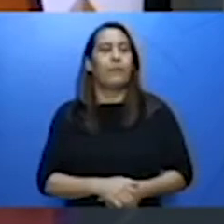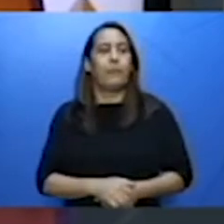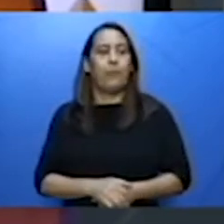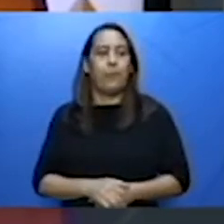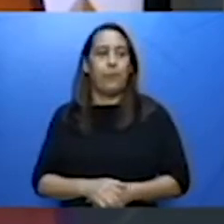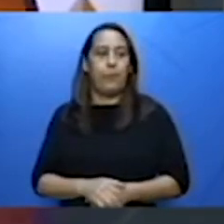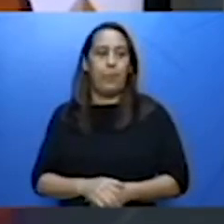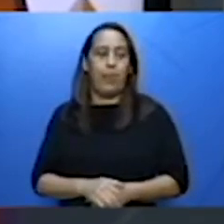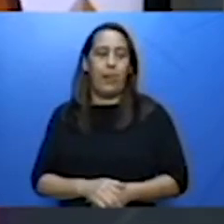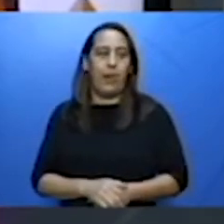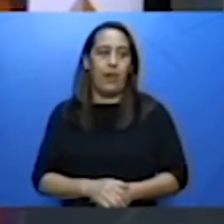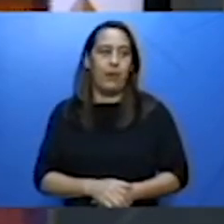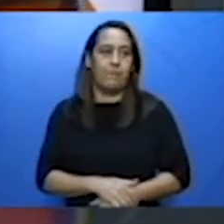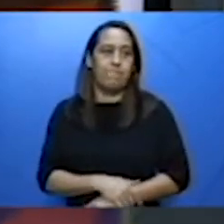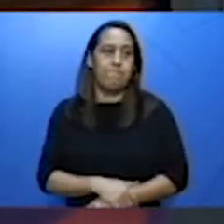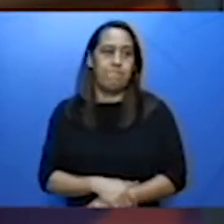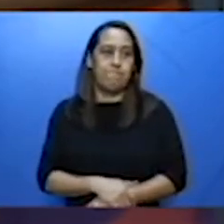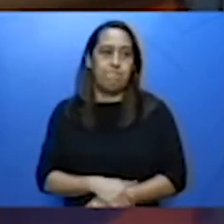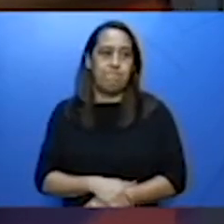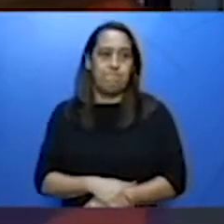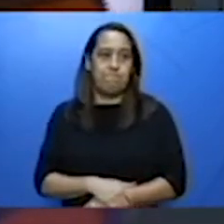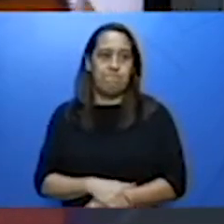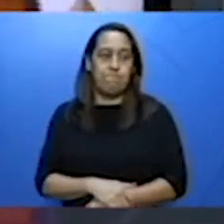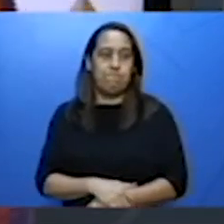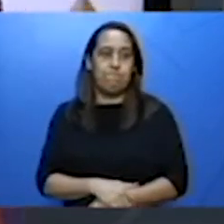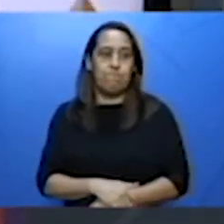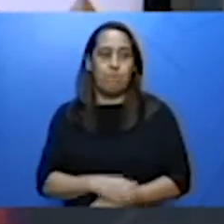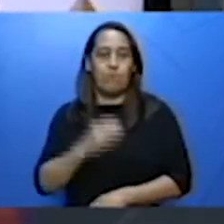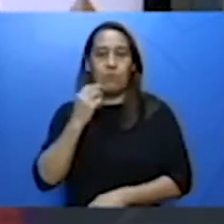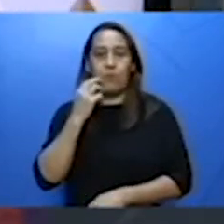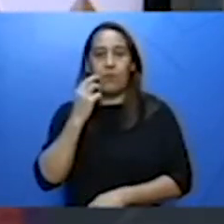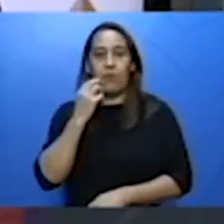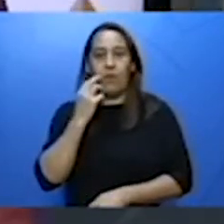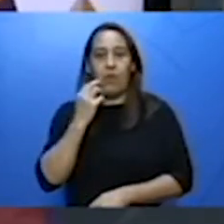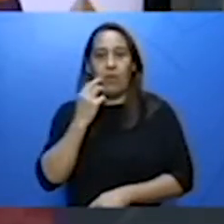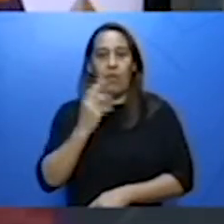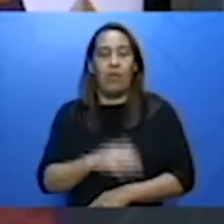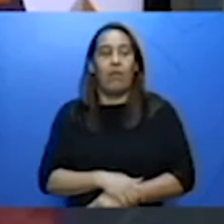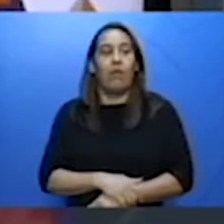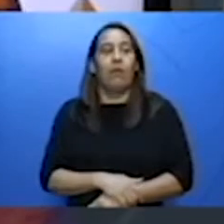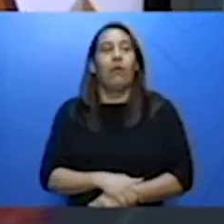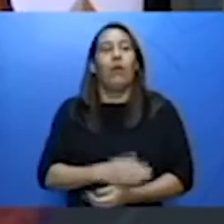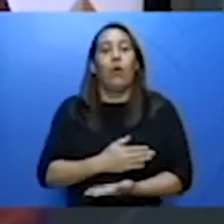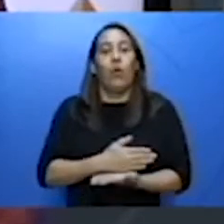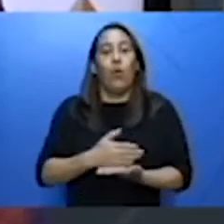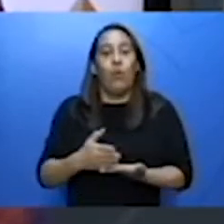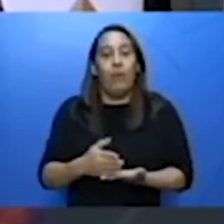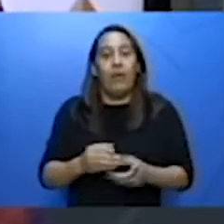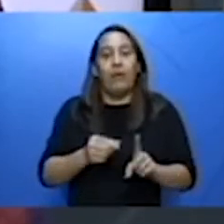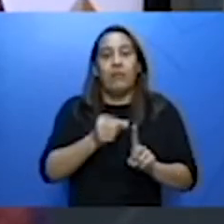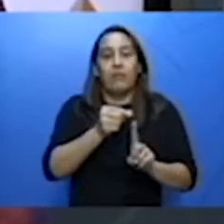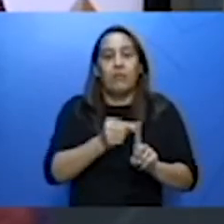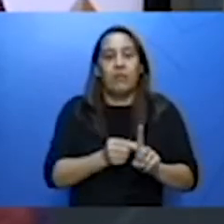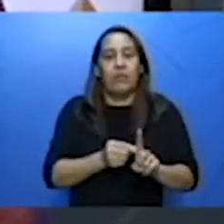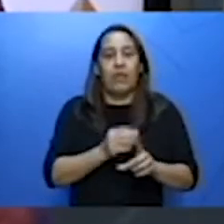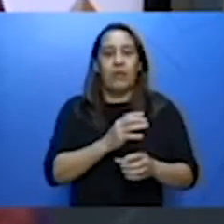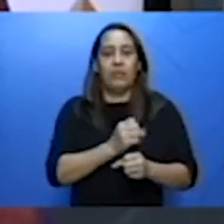de vocês. E já vai somando. Dezena primeiro? Não.